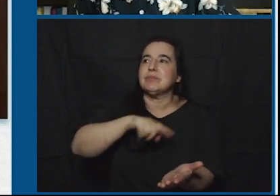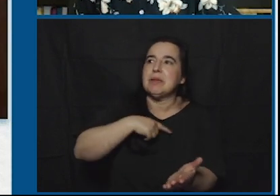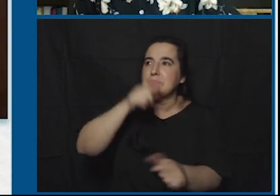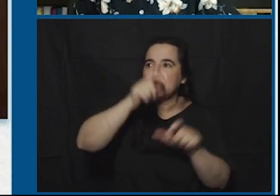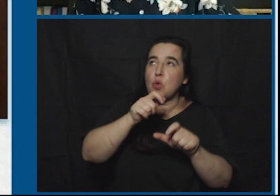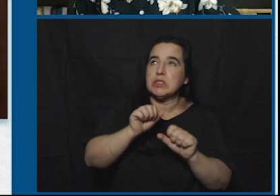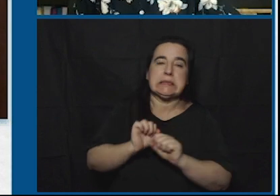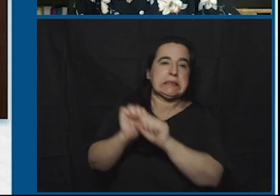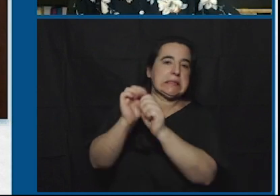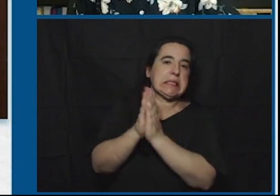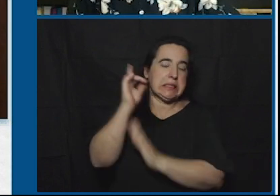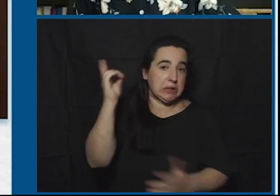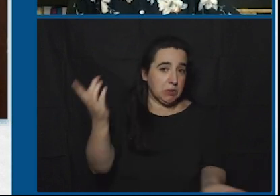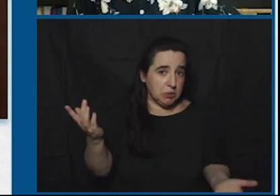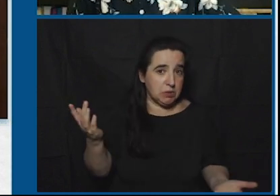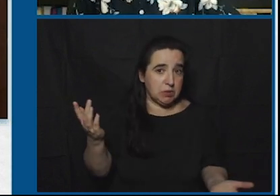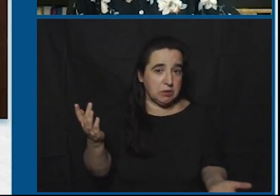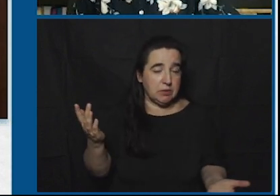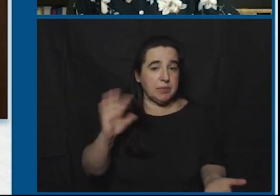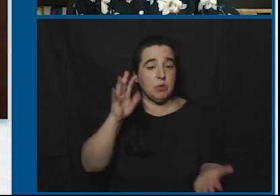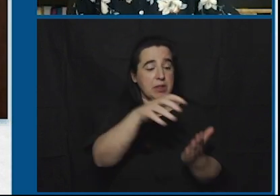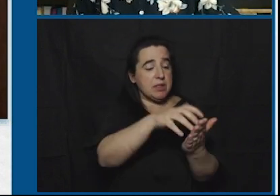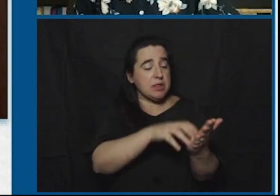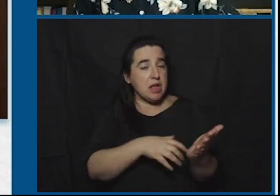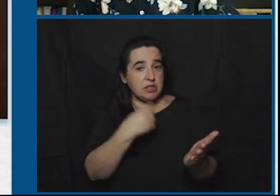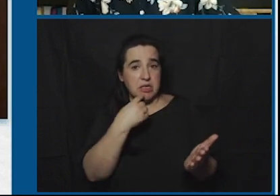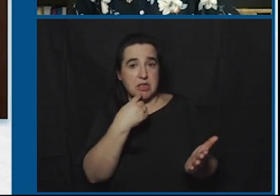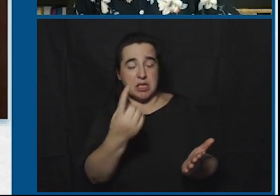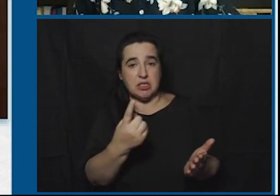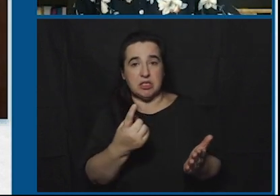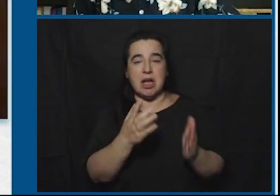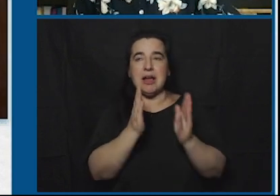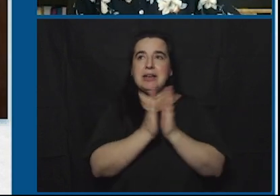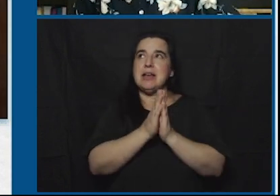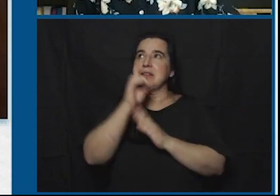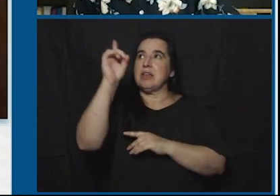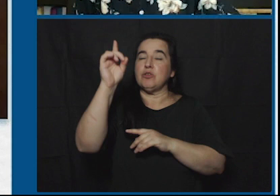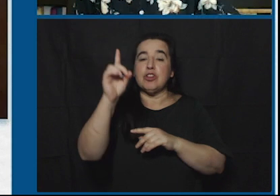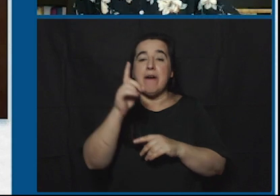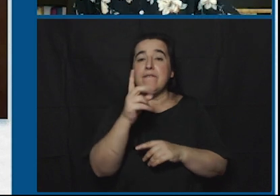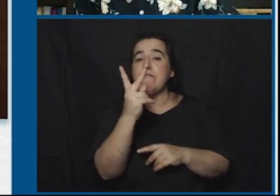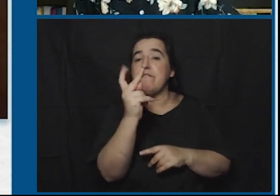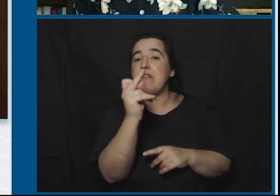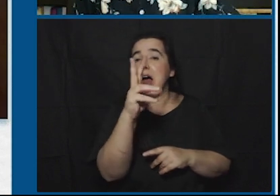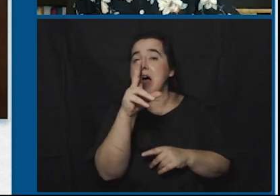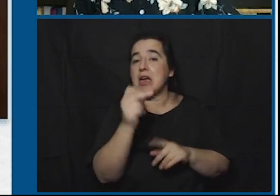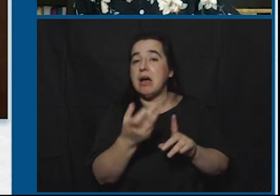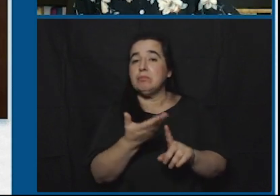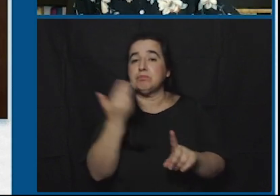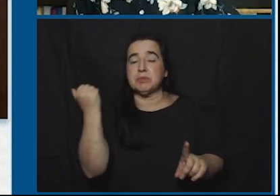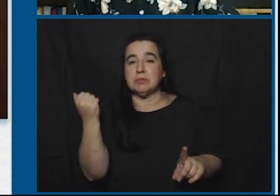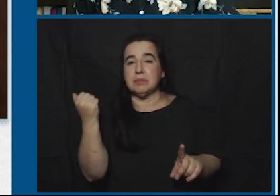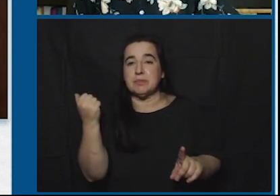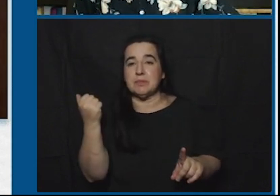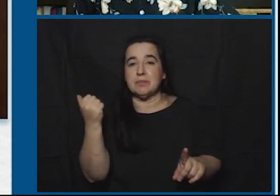presença de Deus. Por isso, quando aquele texto diz que retirou a vara, não é propriamente